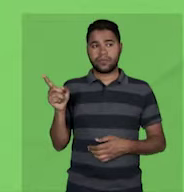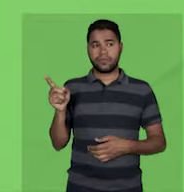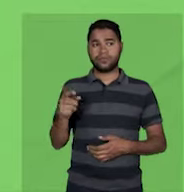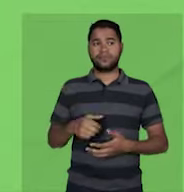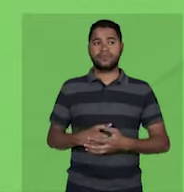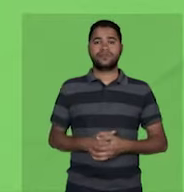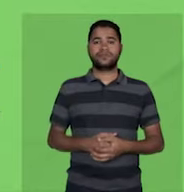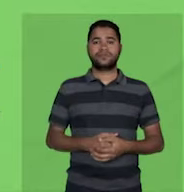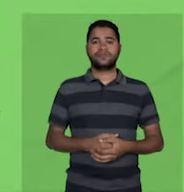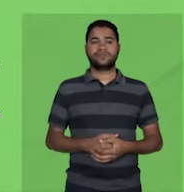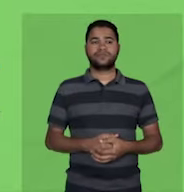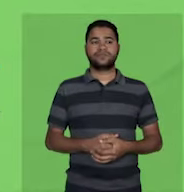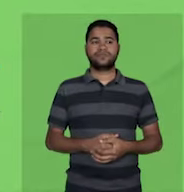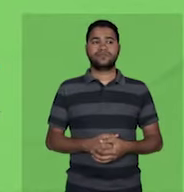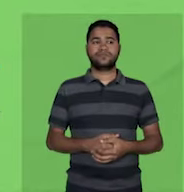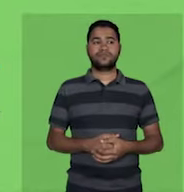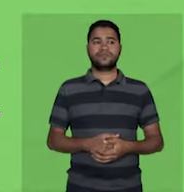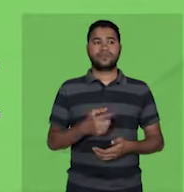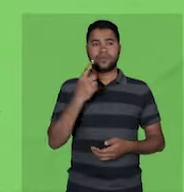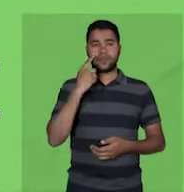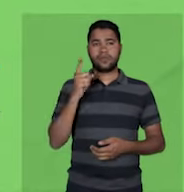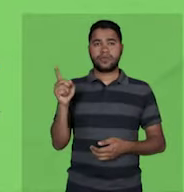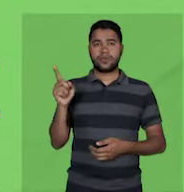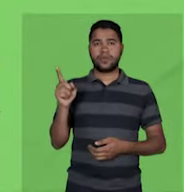rins. Nos rins, nós vamos ter a